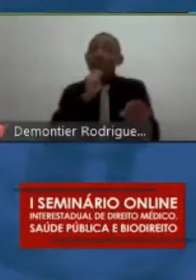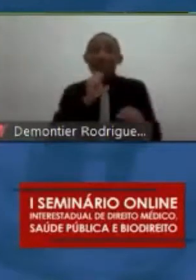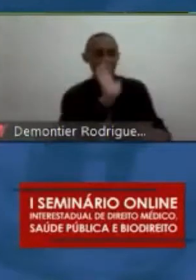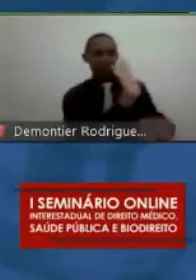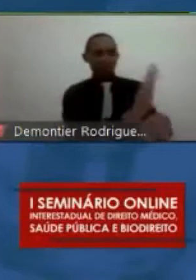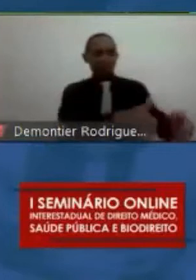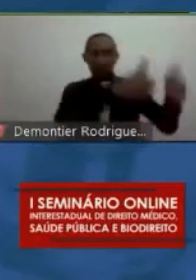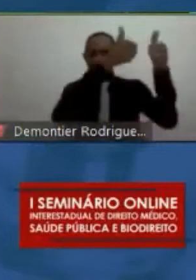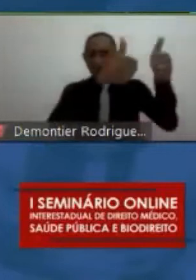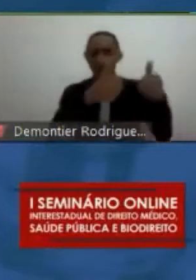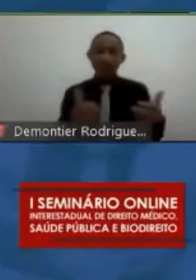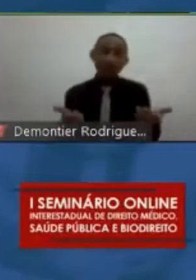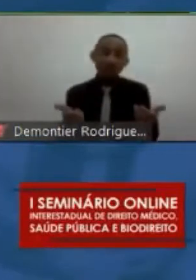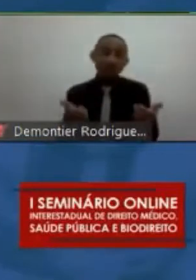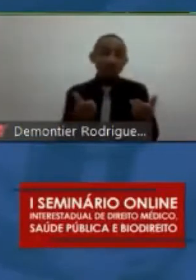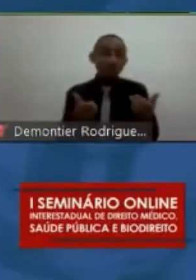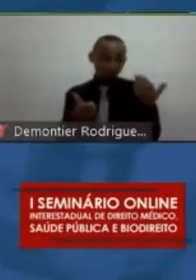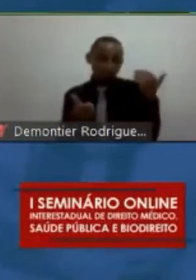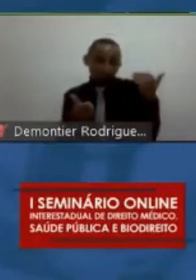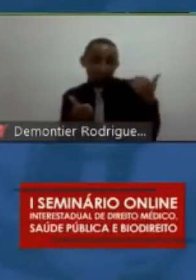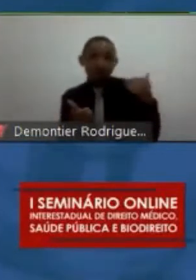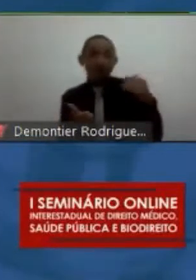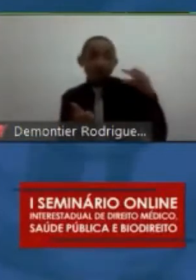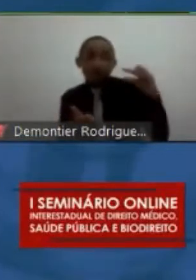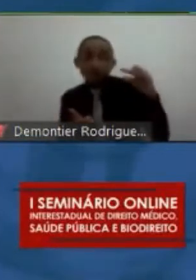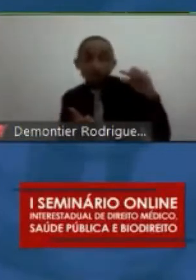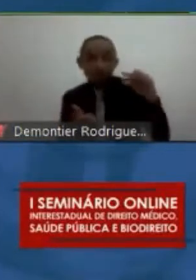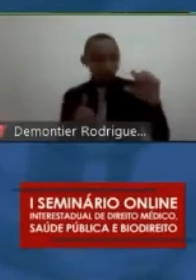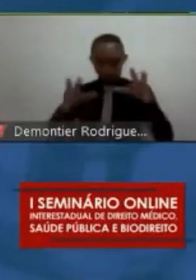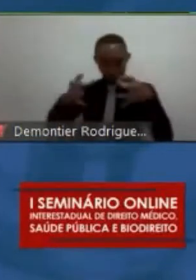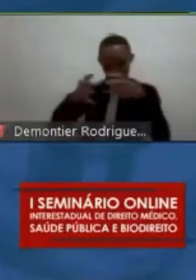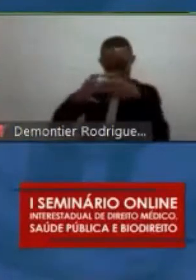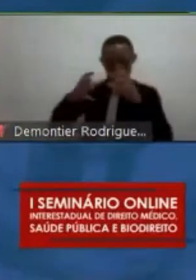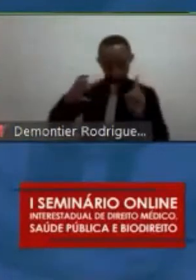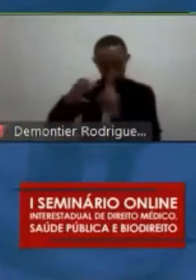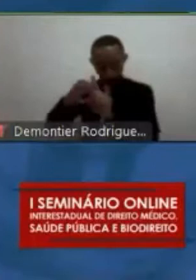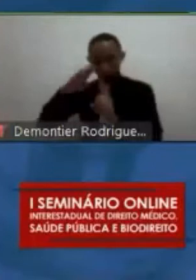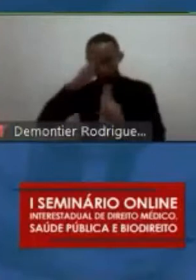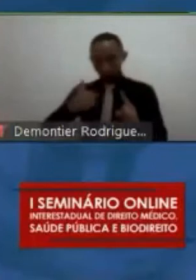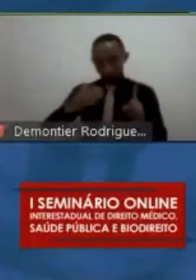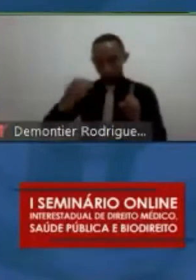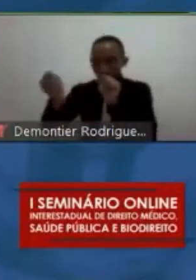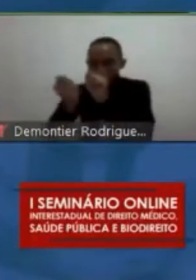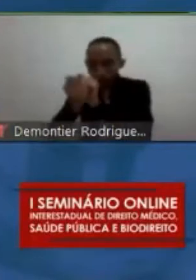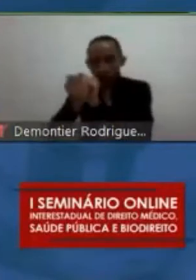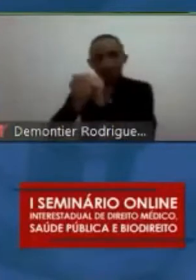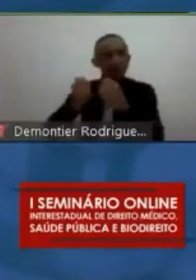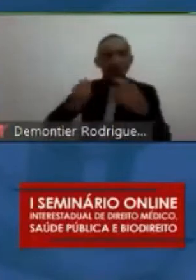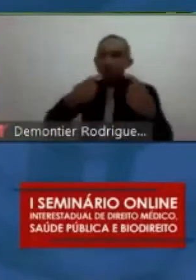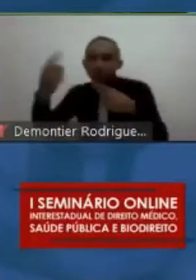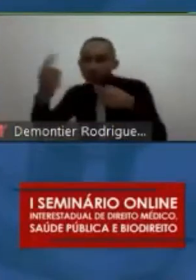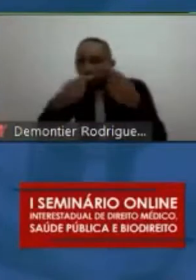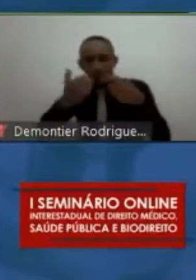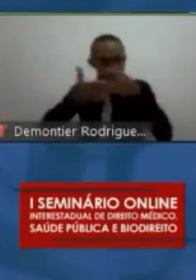E, recentemente, tive o prazer de participar com um grupo de médicos aqui do Brasil, de São Paulo, na publicação